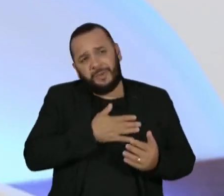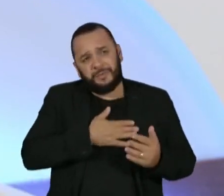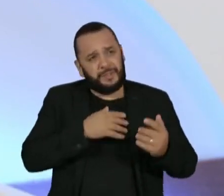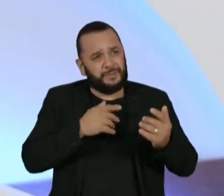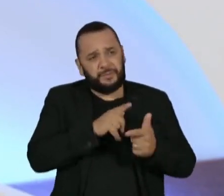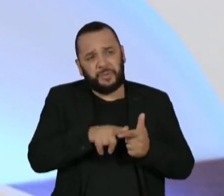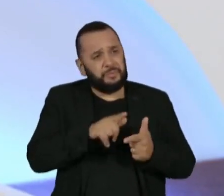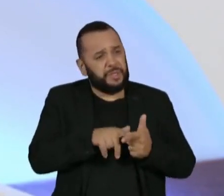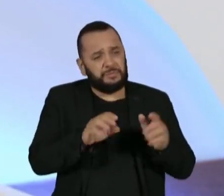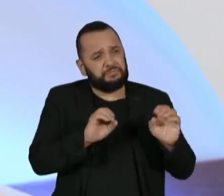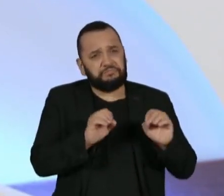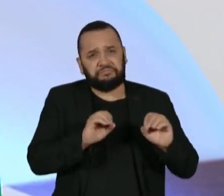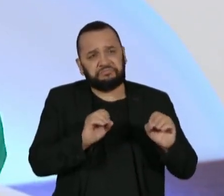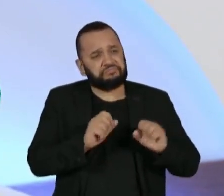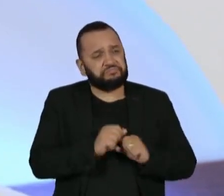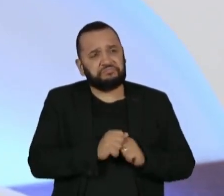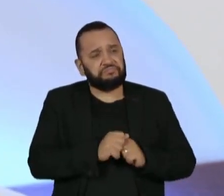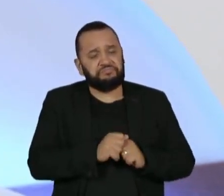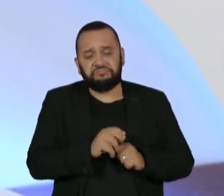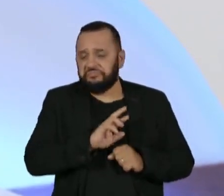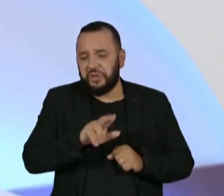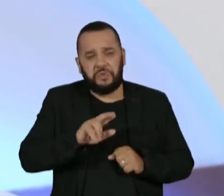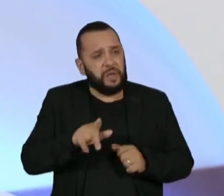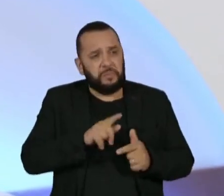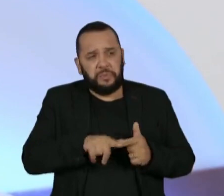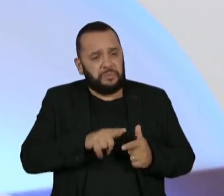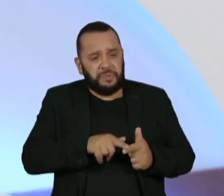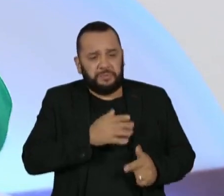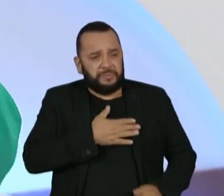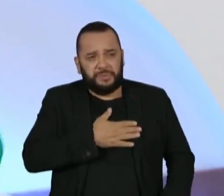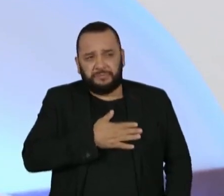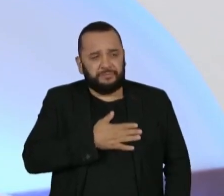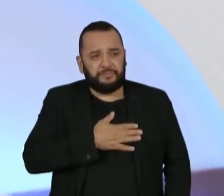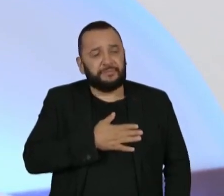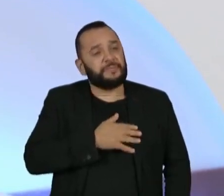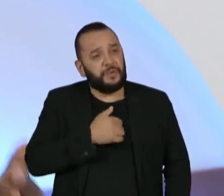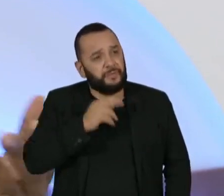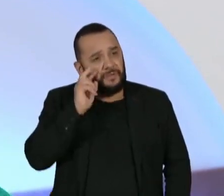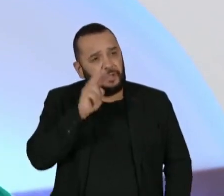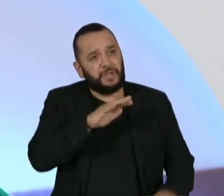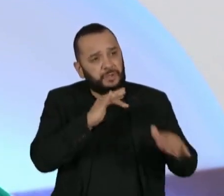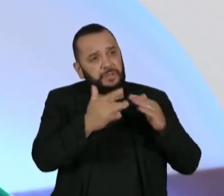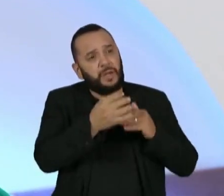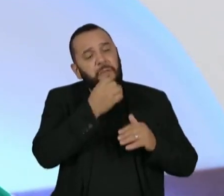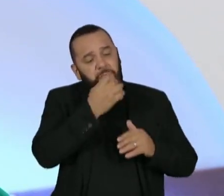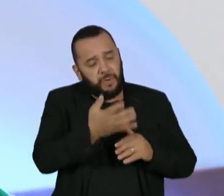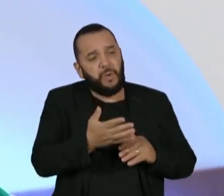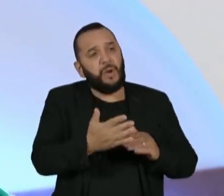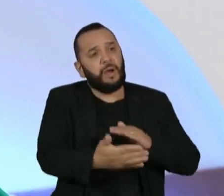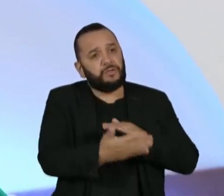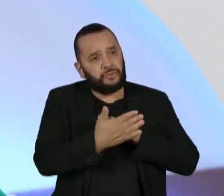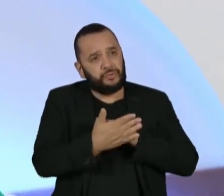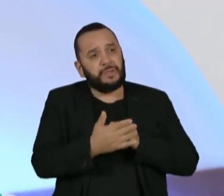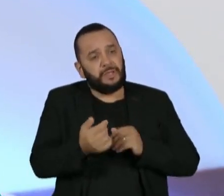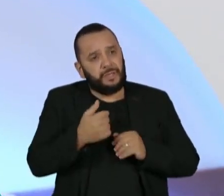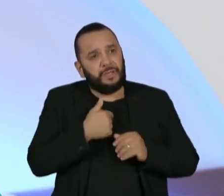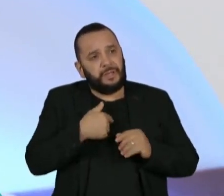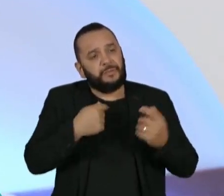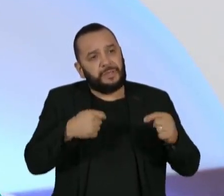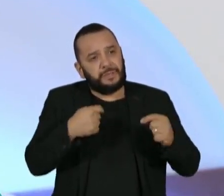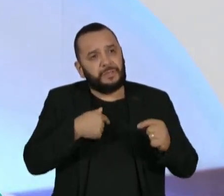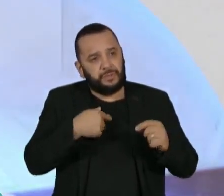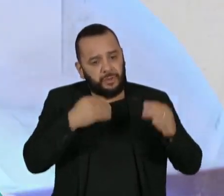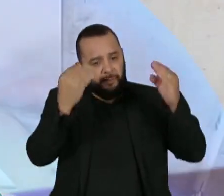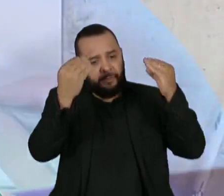Não nunca vi e não é de fato um problema para mim eu vejo com bons olhos e eu vejo com uma contribuição eu tenho que contribuir de alguma